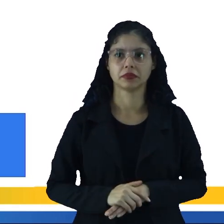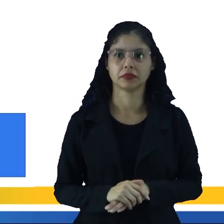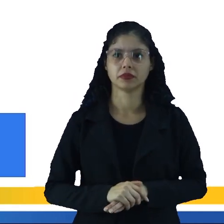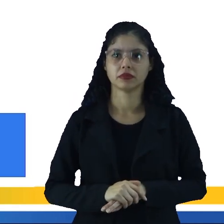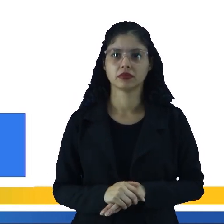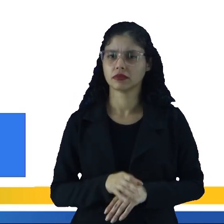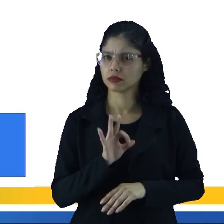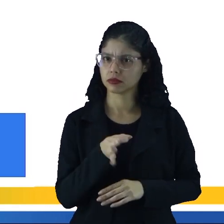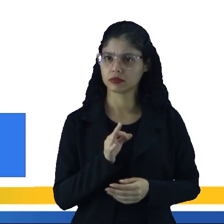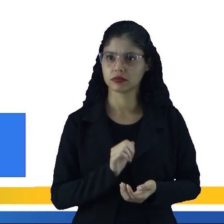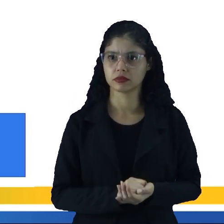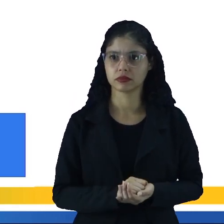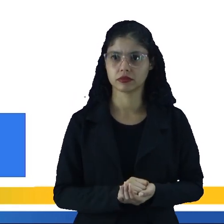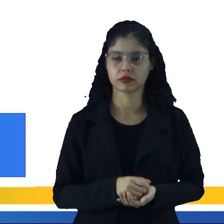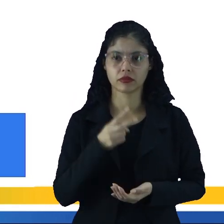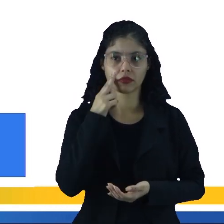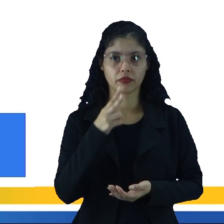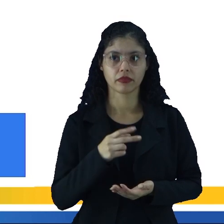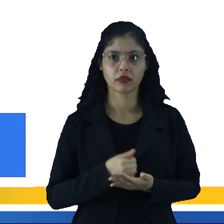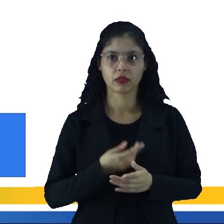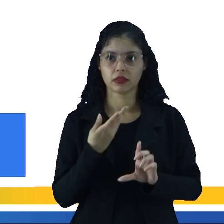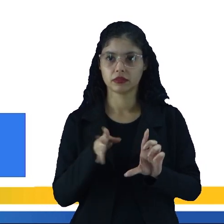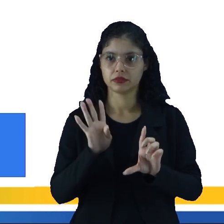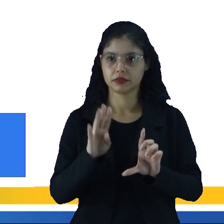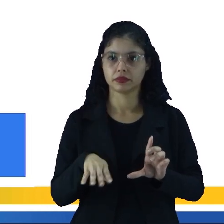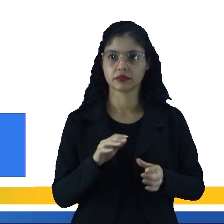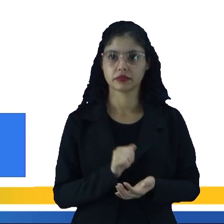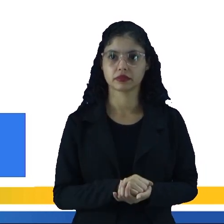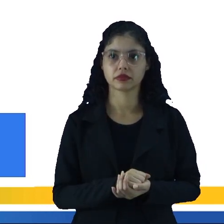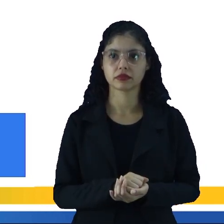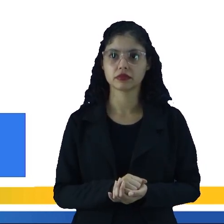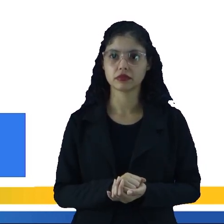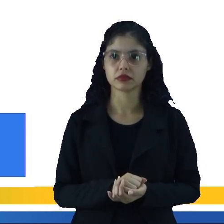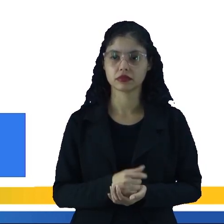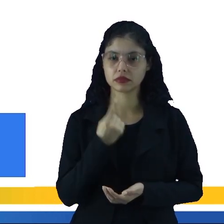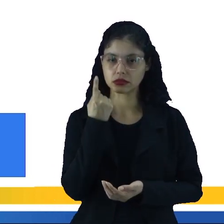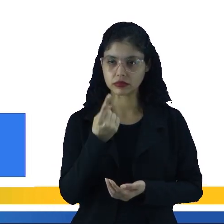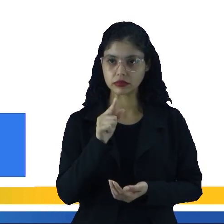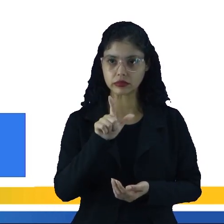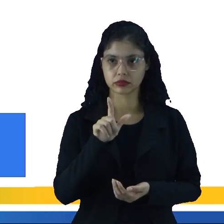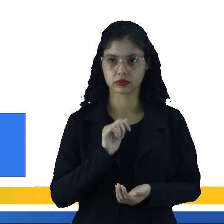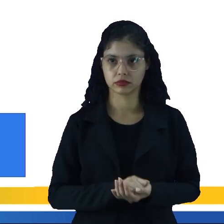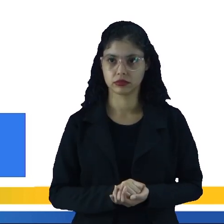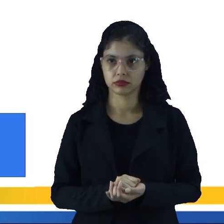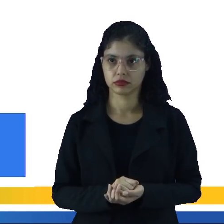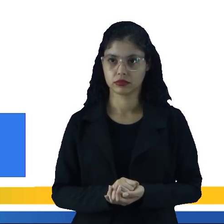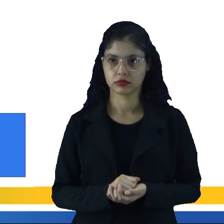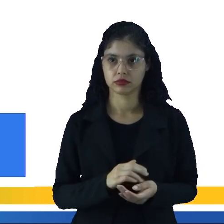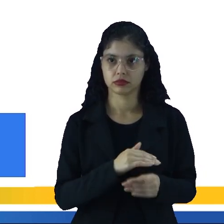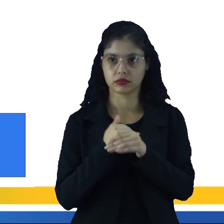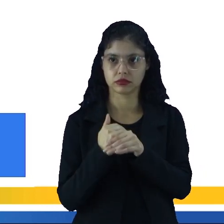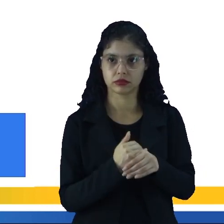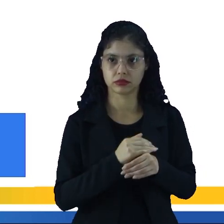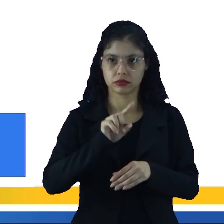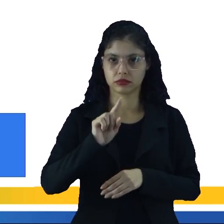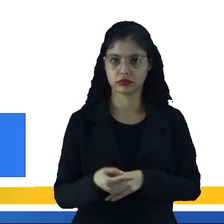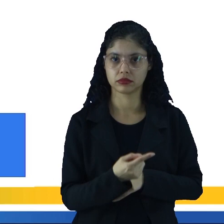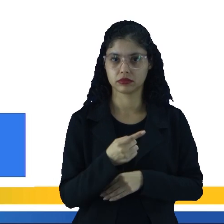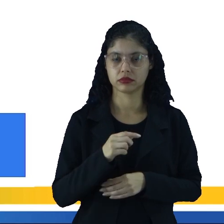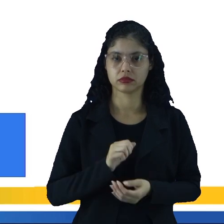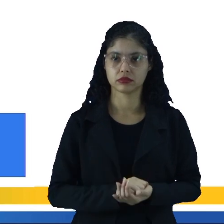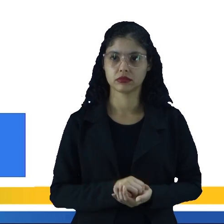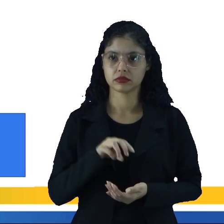iguais, certo? Então vamos ver aí a tabela. Uma garrafa de 1 litro, ela é igual a